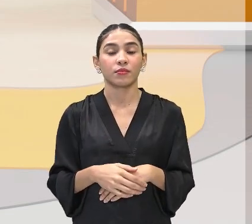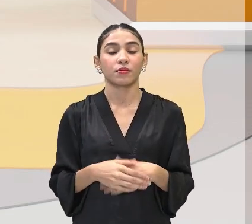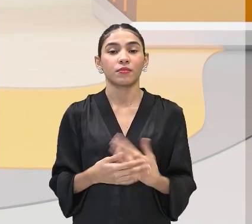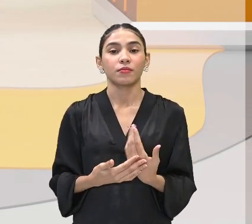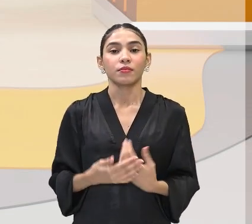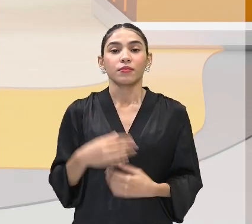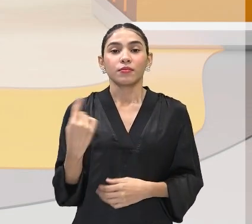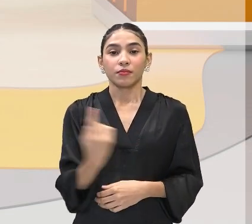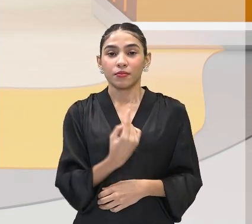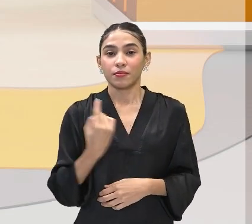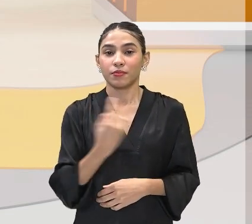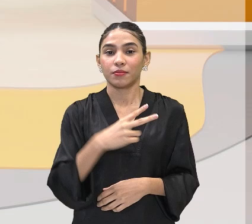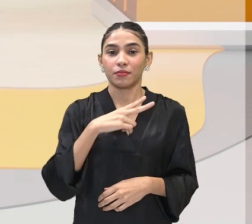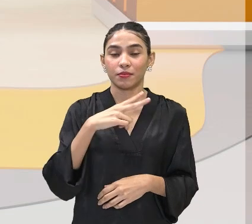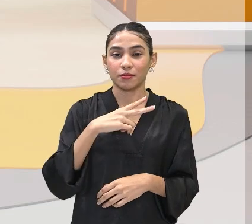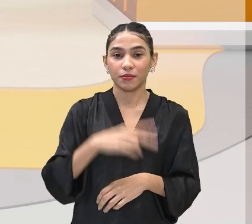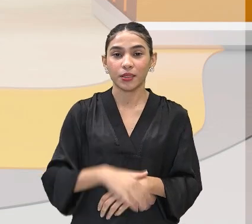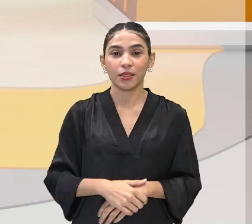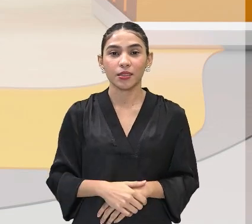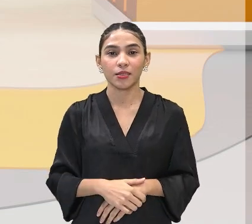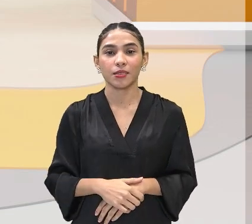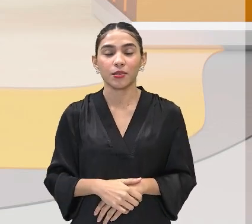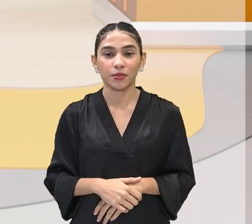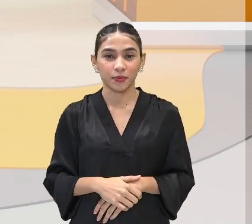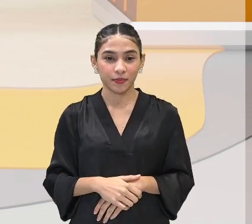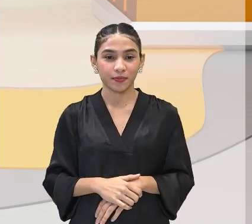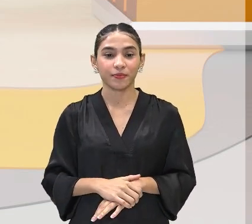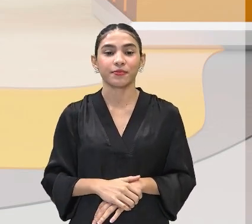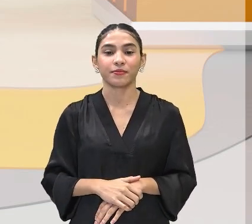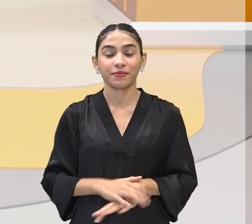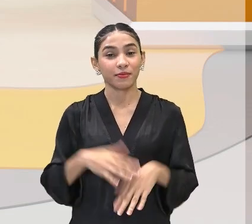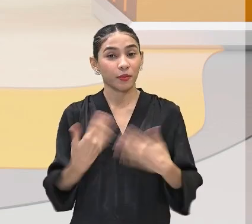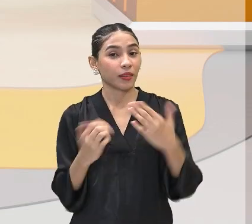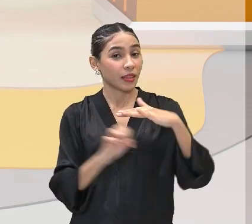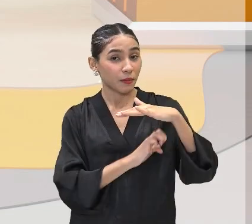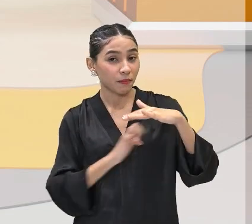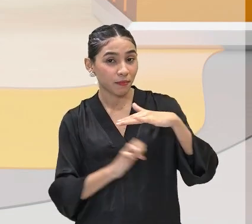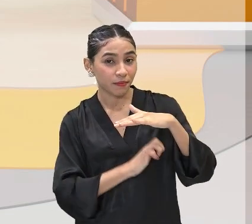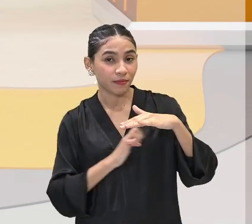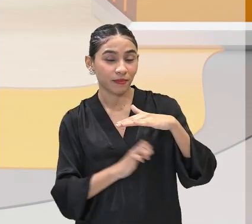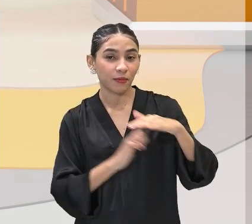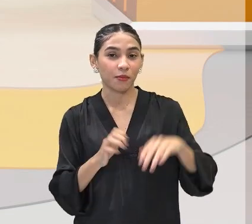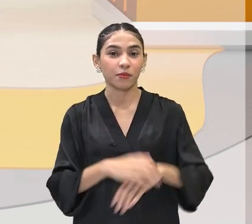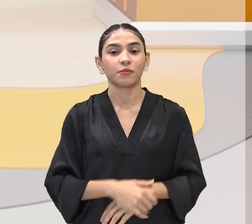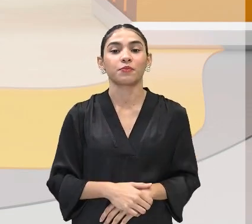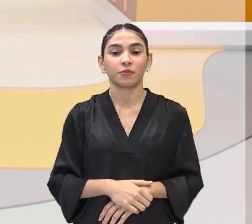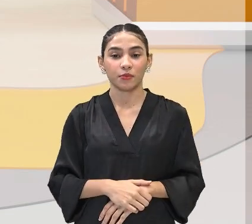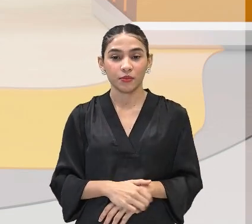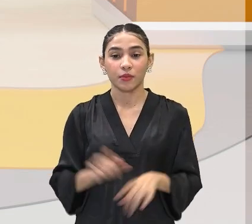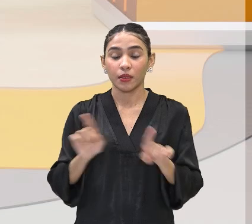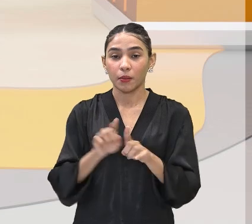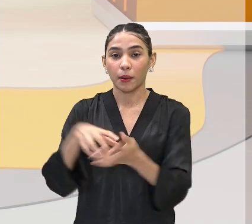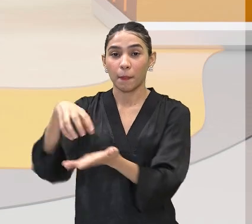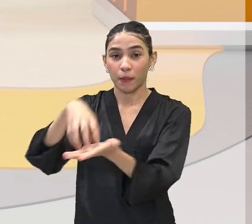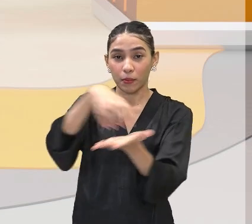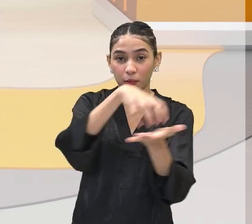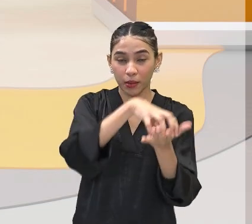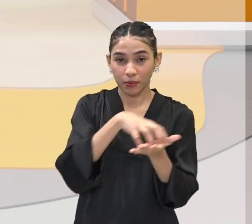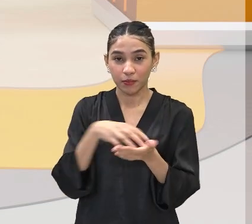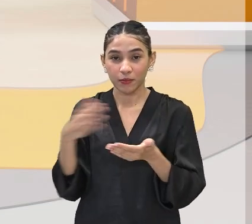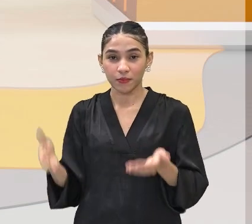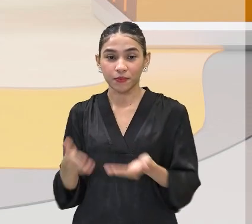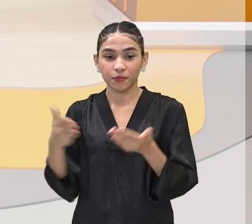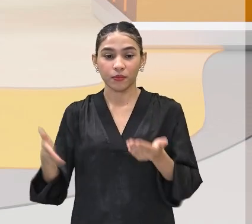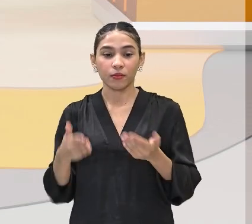privadas, individuais de cada empresa, né, e de cada setor produtivo.